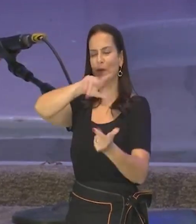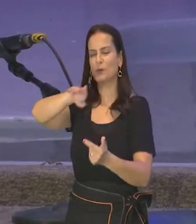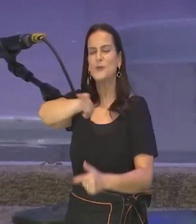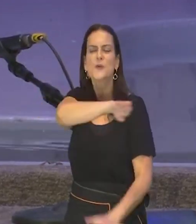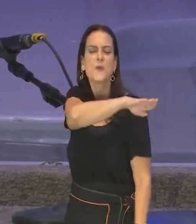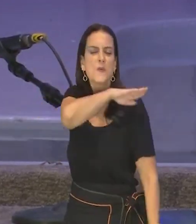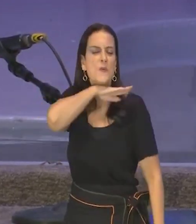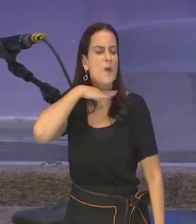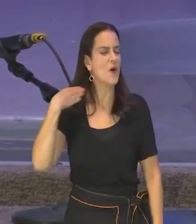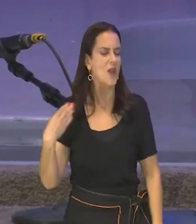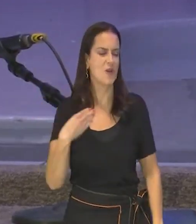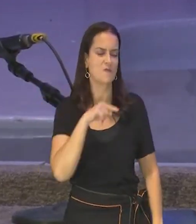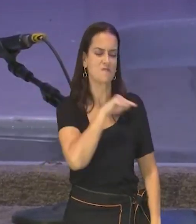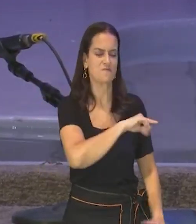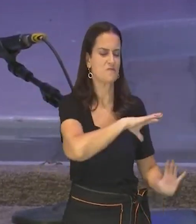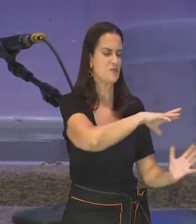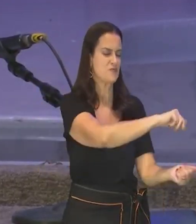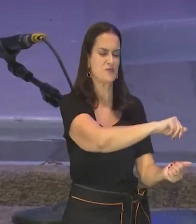morreram para o mundo,